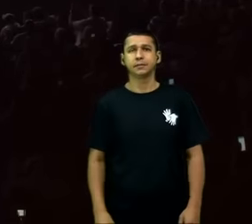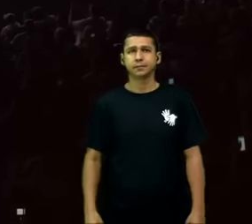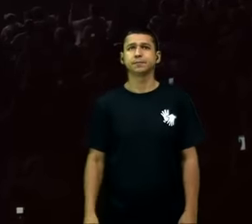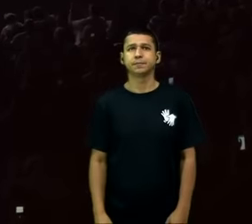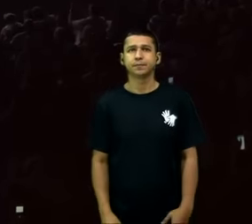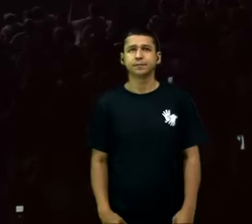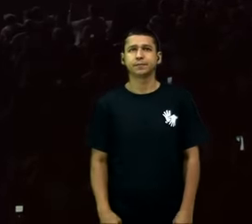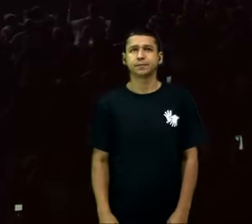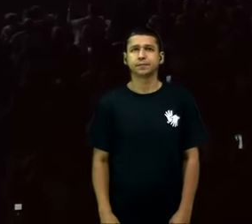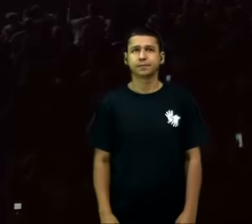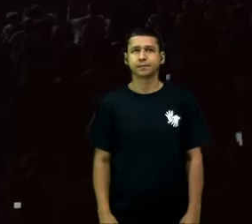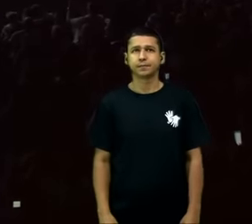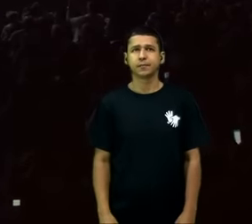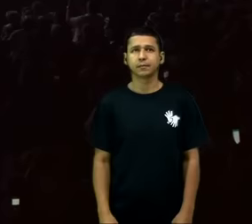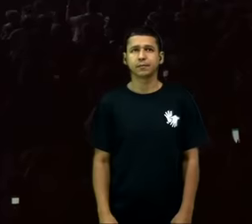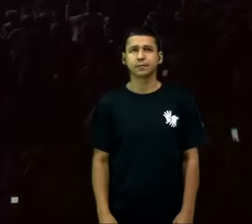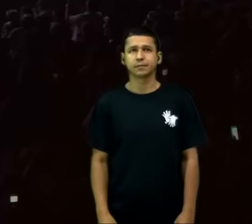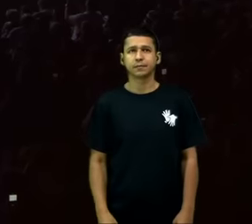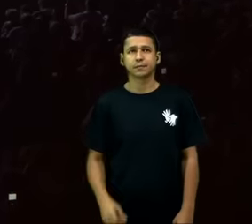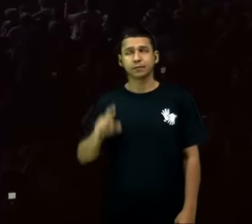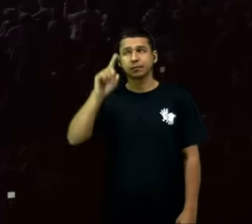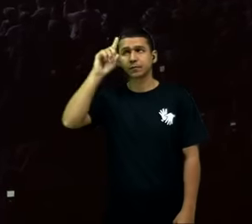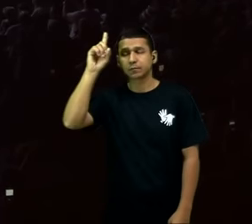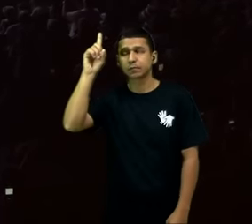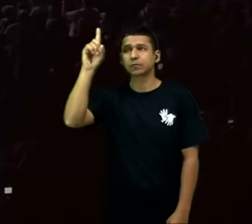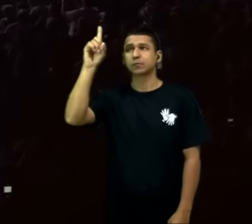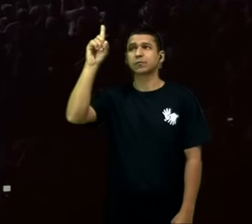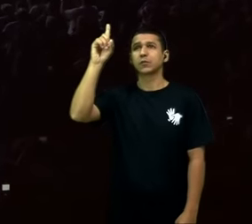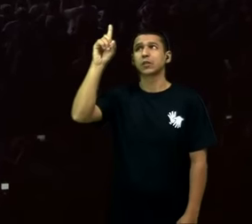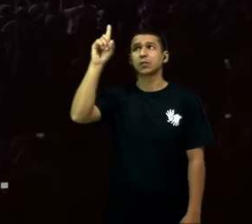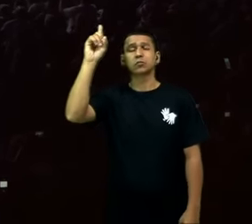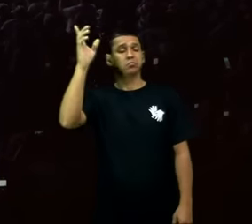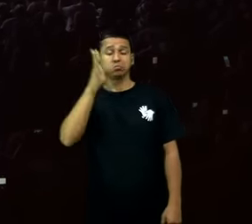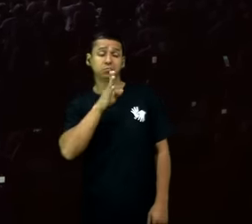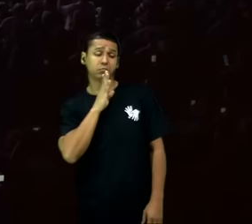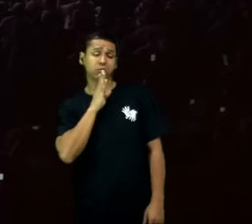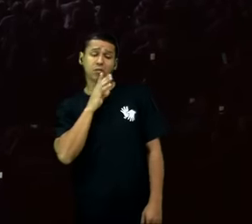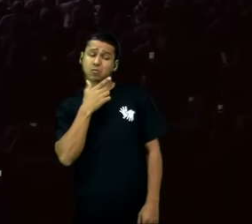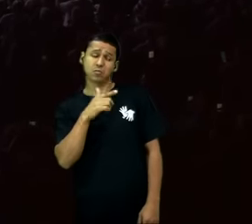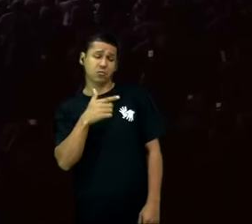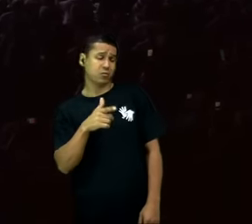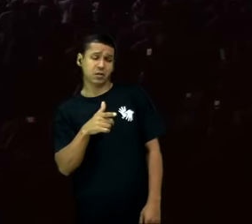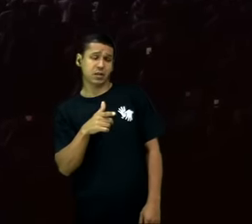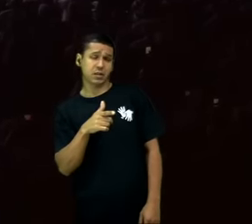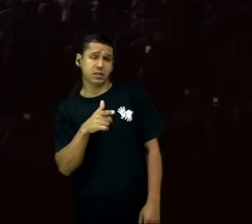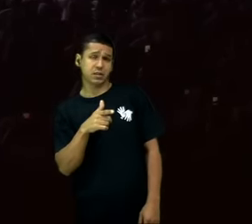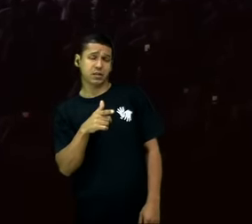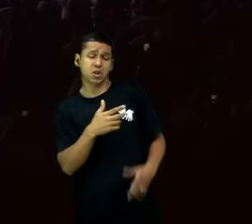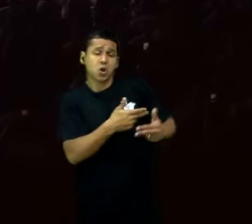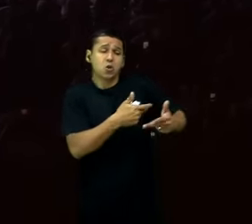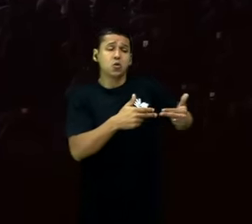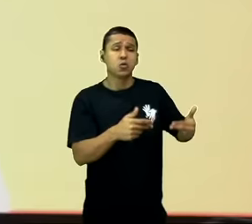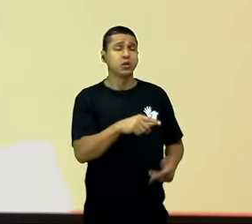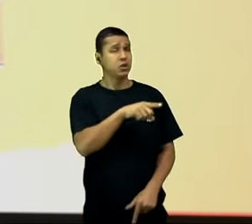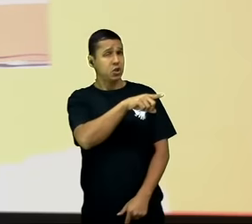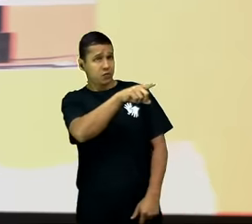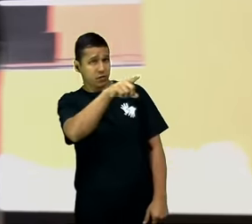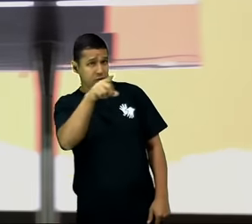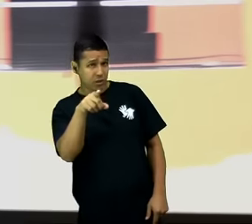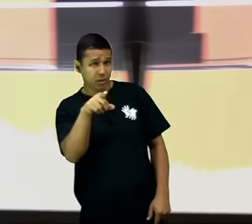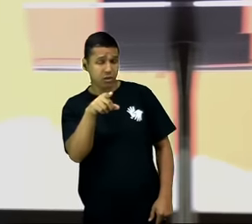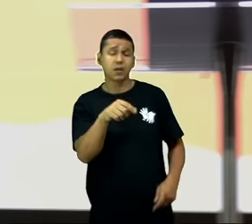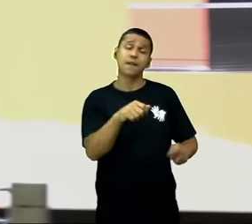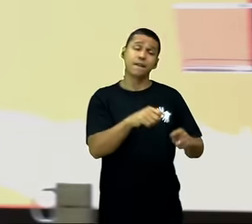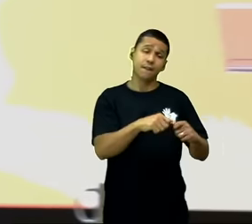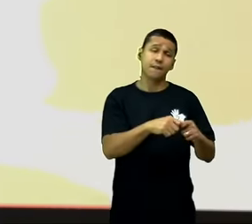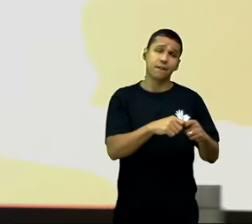Pega isso aqui, fala bem alto comigo, diz assim: Deus não reconhece aquilo que a gente gera na carne. Ismael é